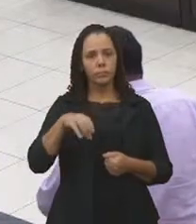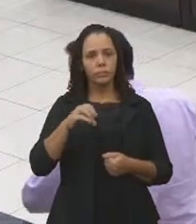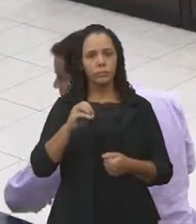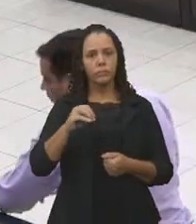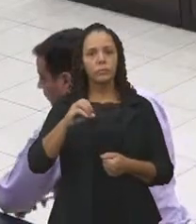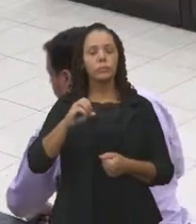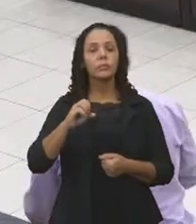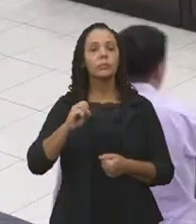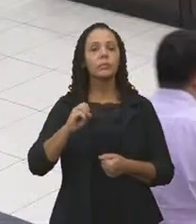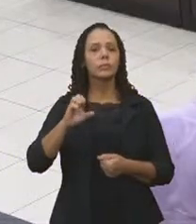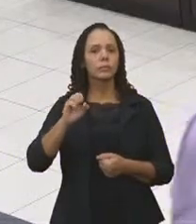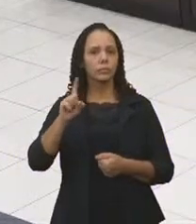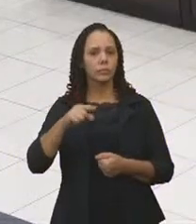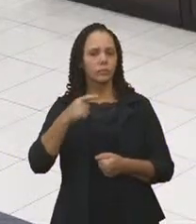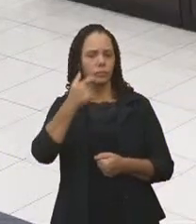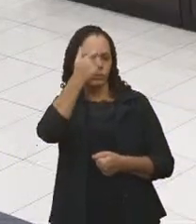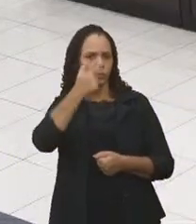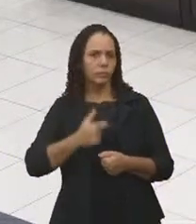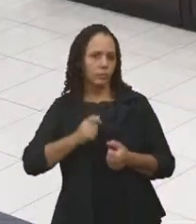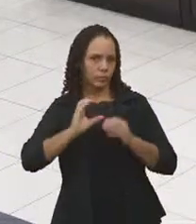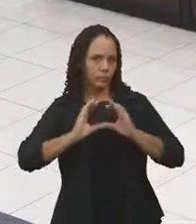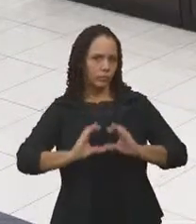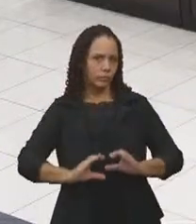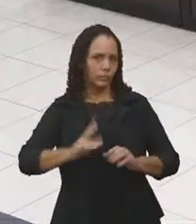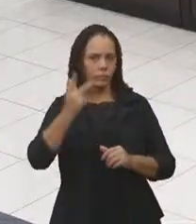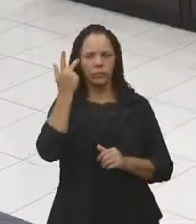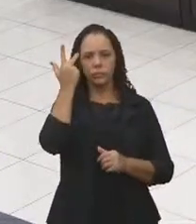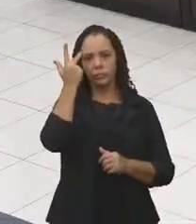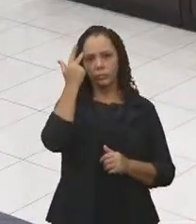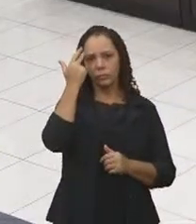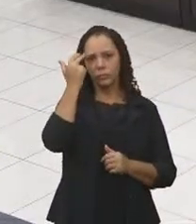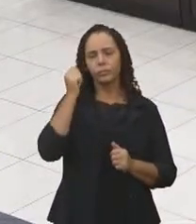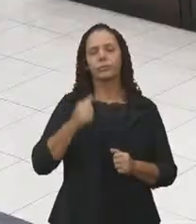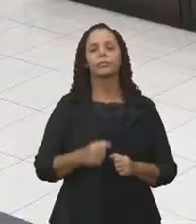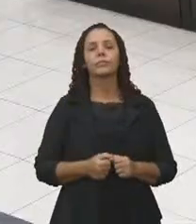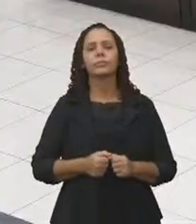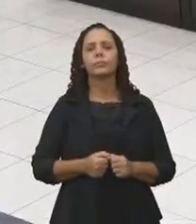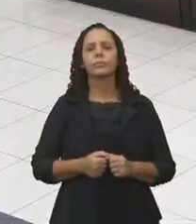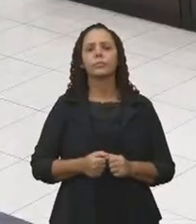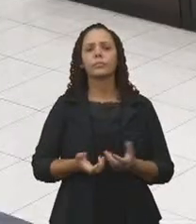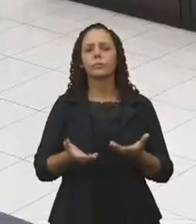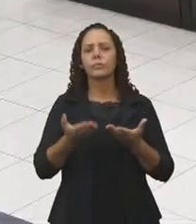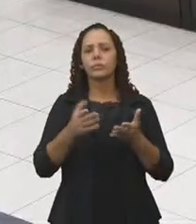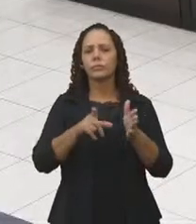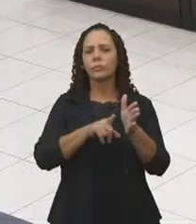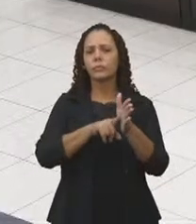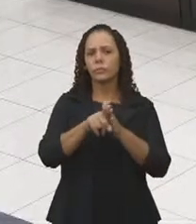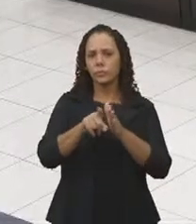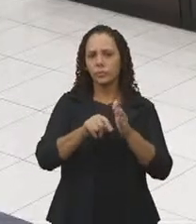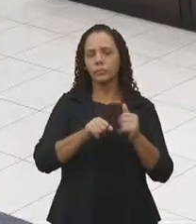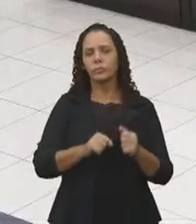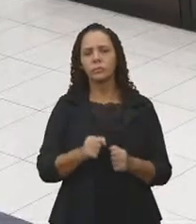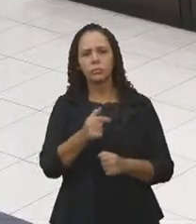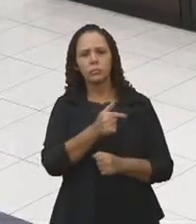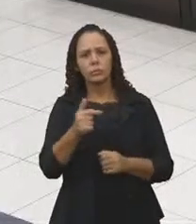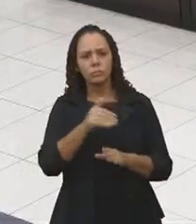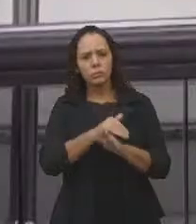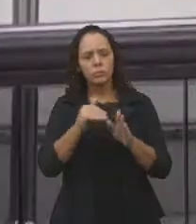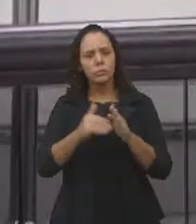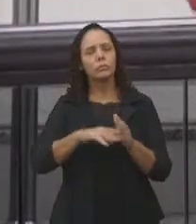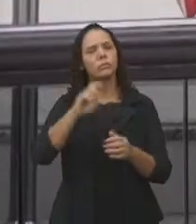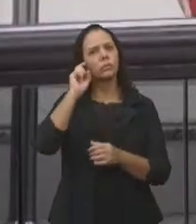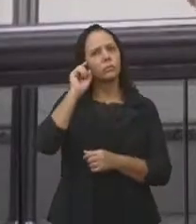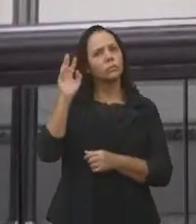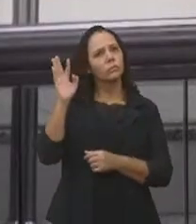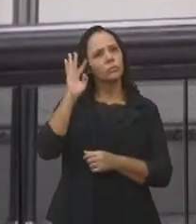Jacareí. Eu vim essa noite aqui com uma pergunta que eu estou a semana inteira fazendo. É uma